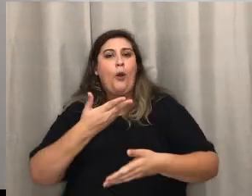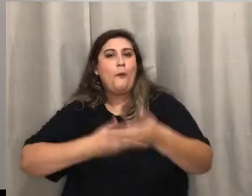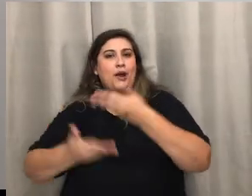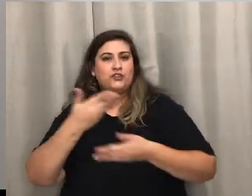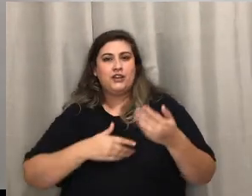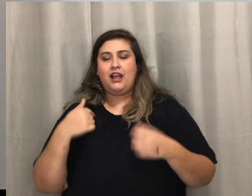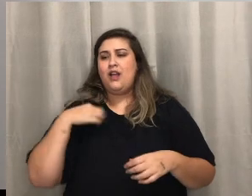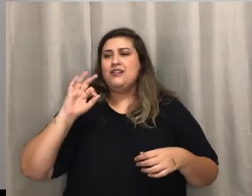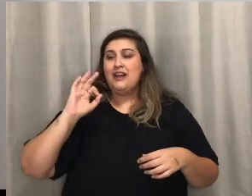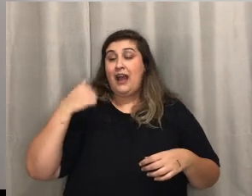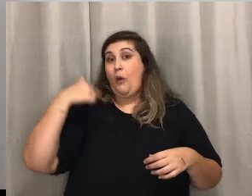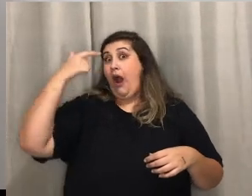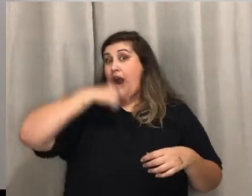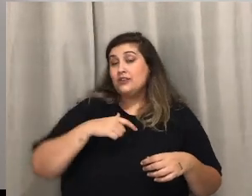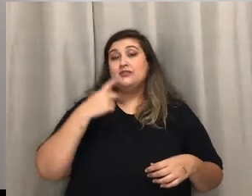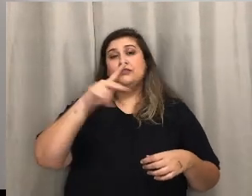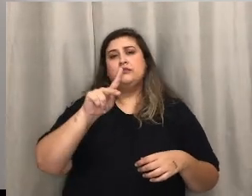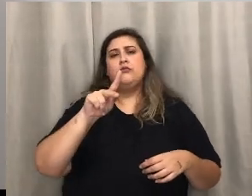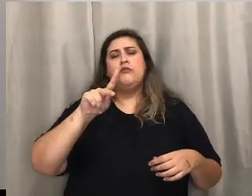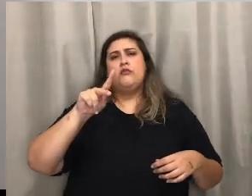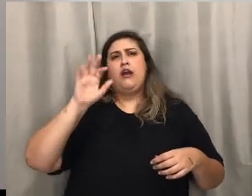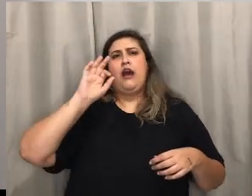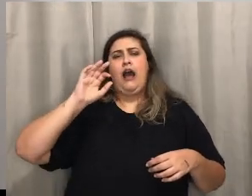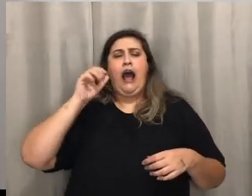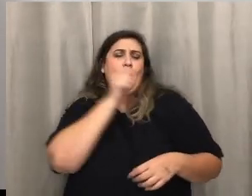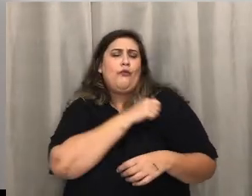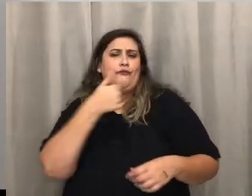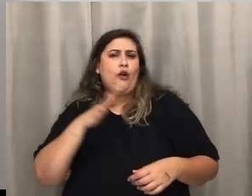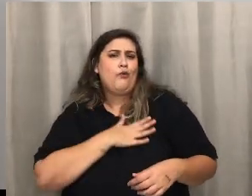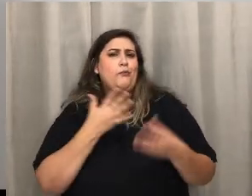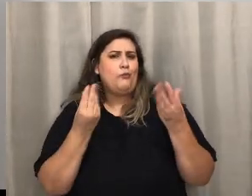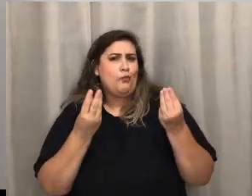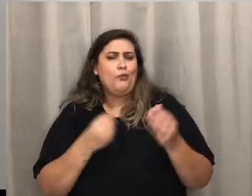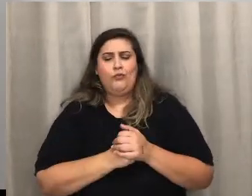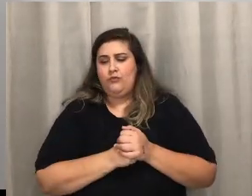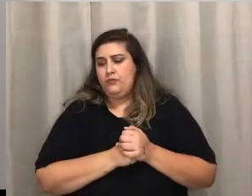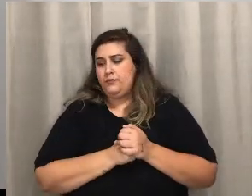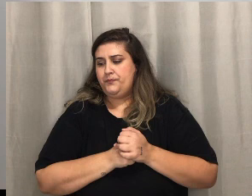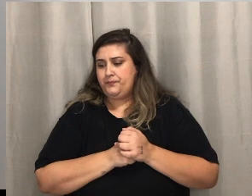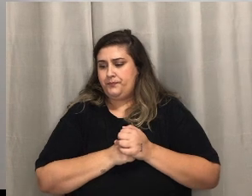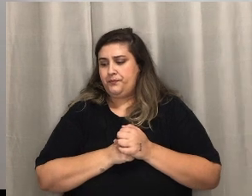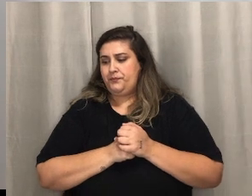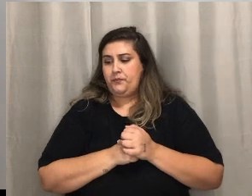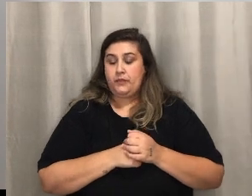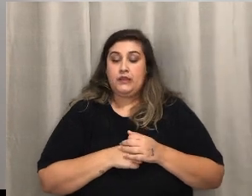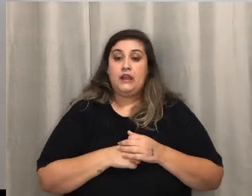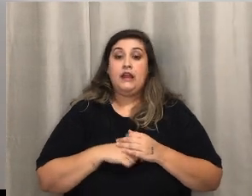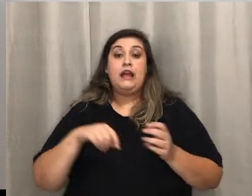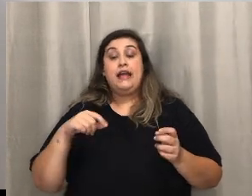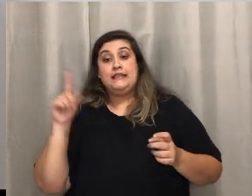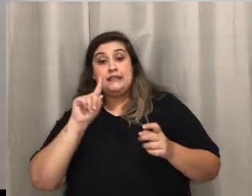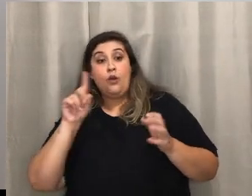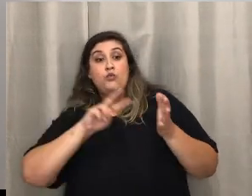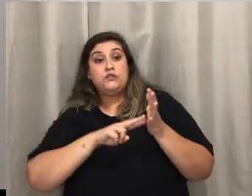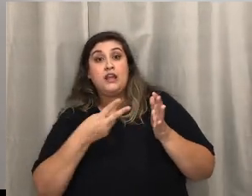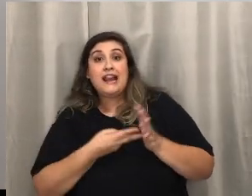certeza que os alunos de vocês irão gostar muito. Outro quesito que vocês precisam saber que não